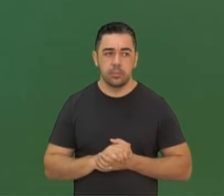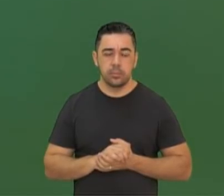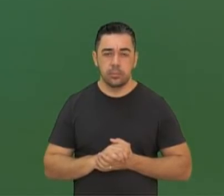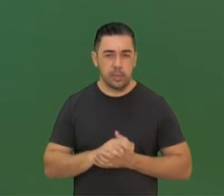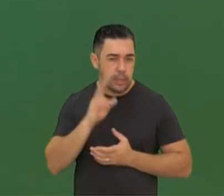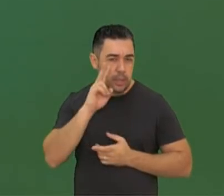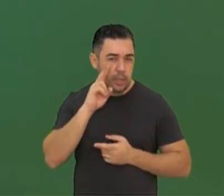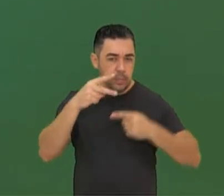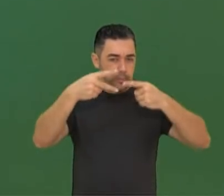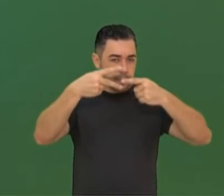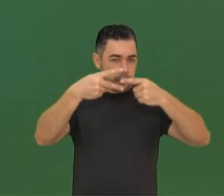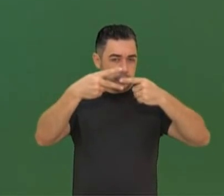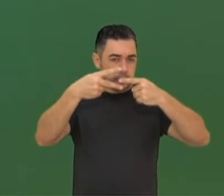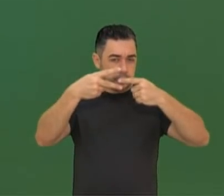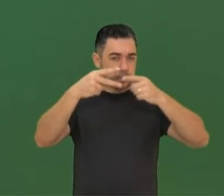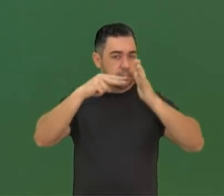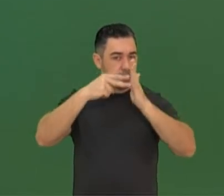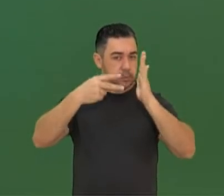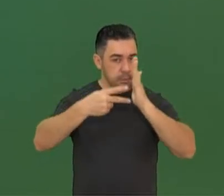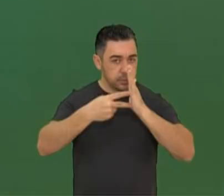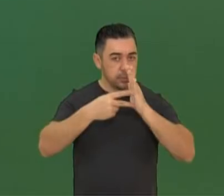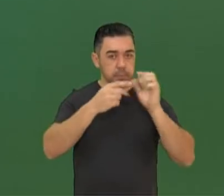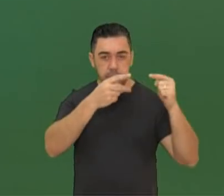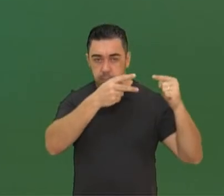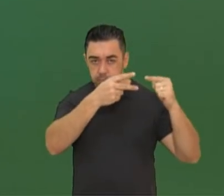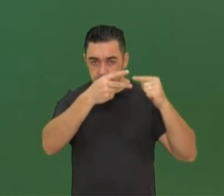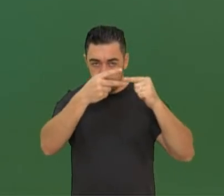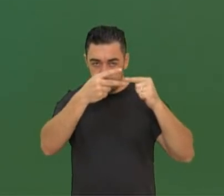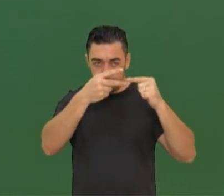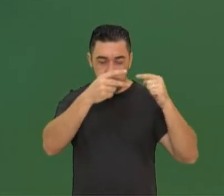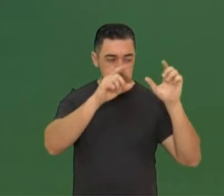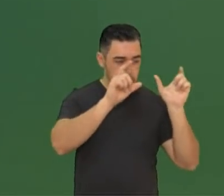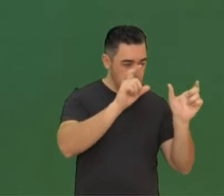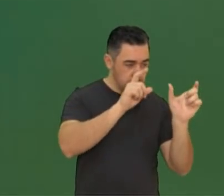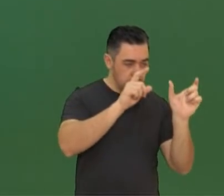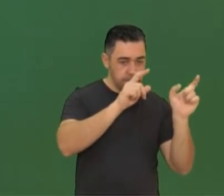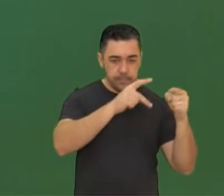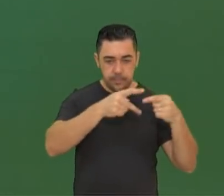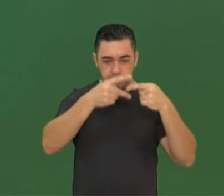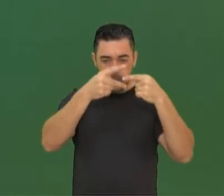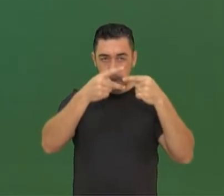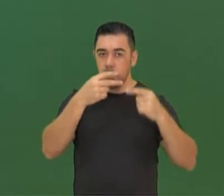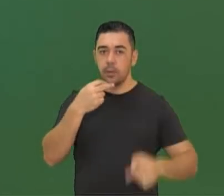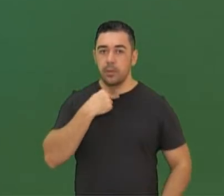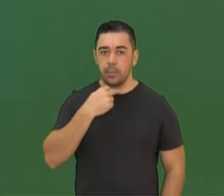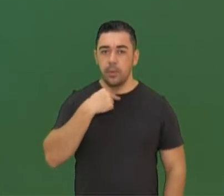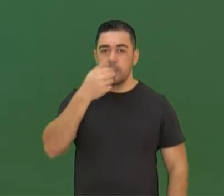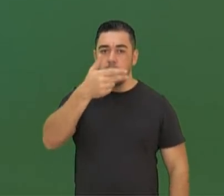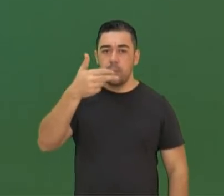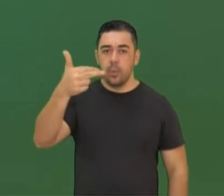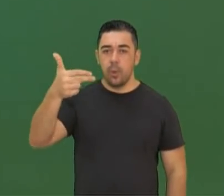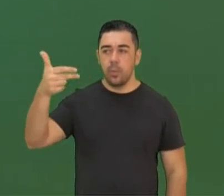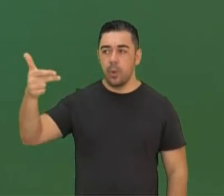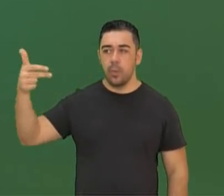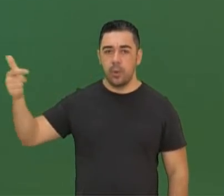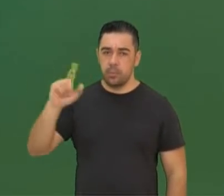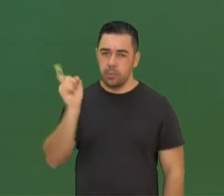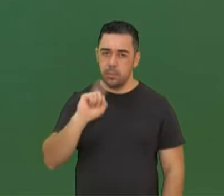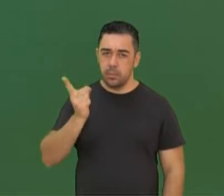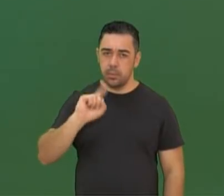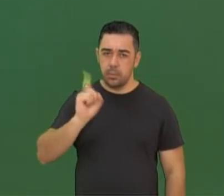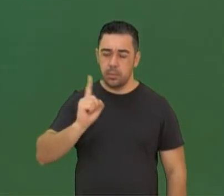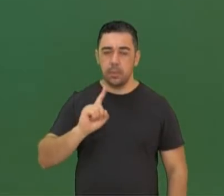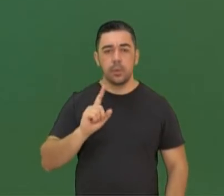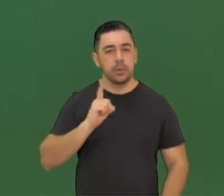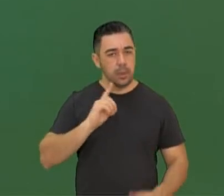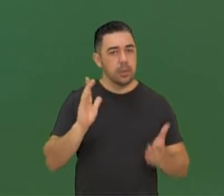Lembra dessa flechinha? Essa flechinha indica implicação, ou seja, daqui eu vou para lá. Eu não posso botar um monte de sinal de igual na mesma linha. Tá?